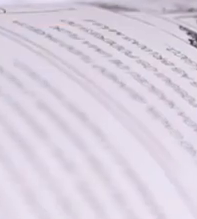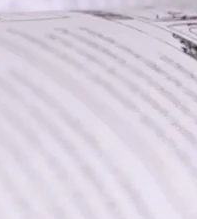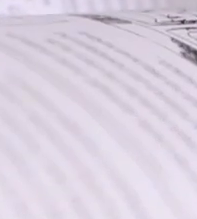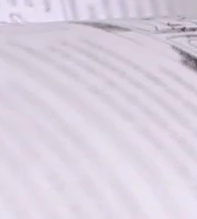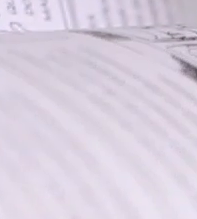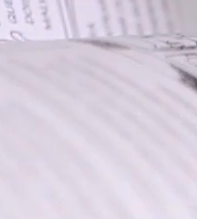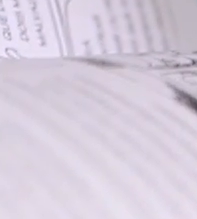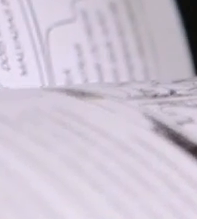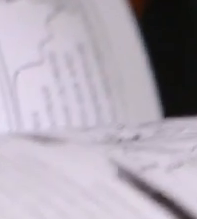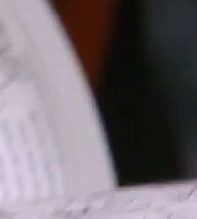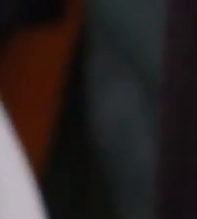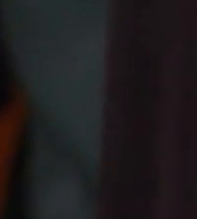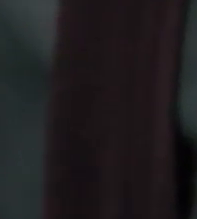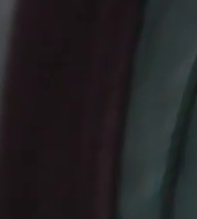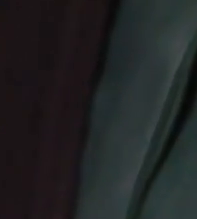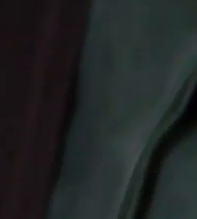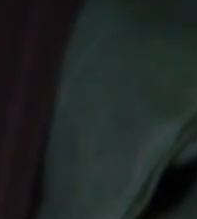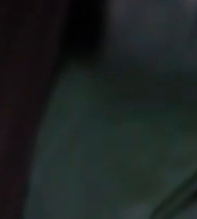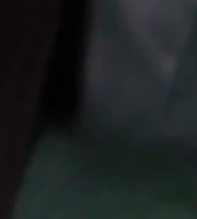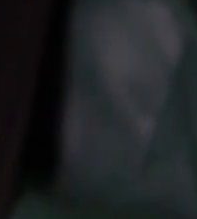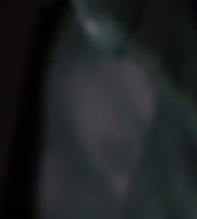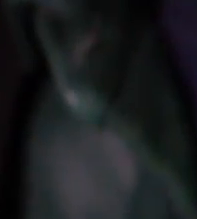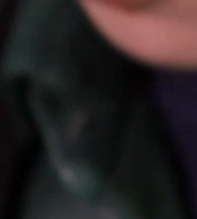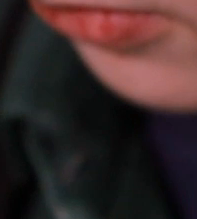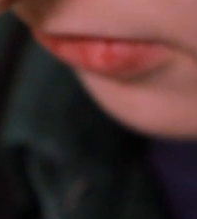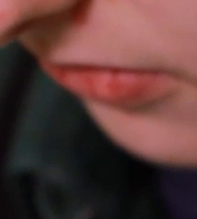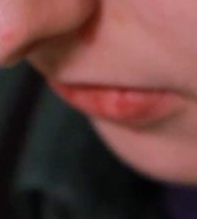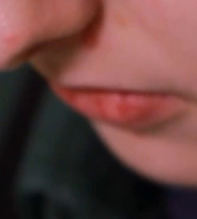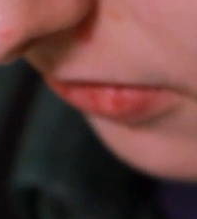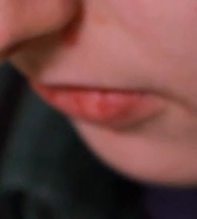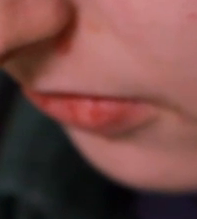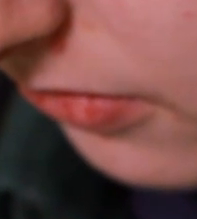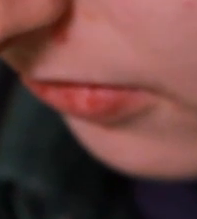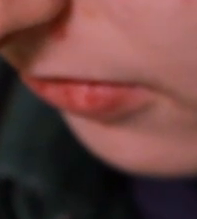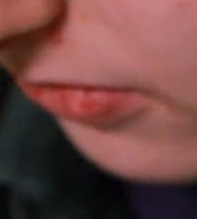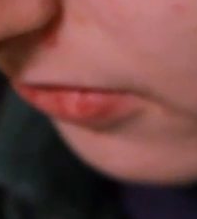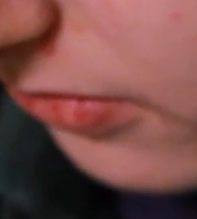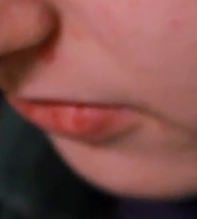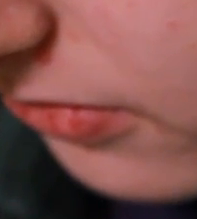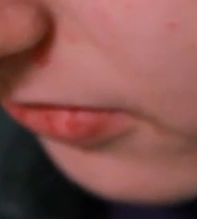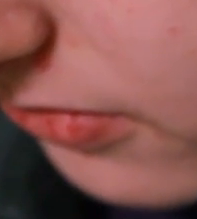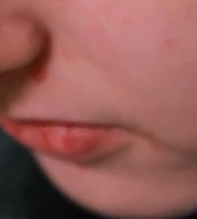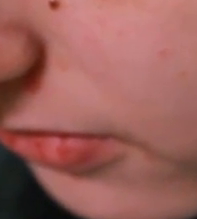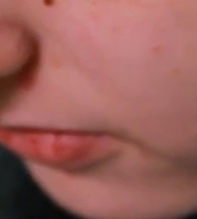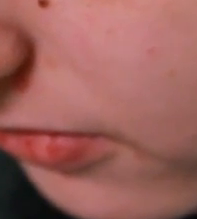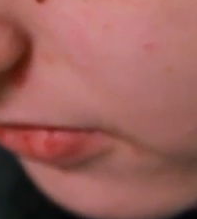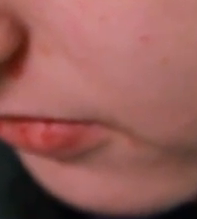trabalho. Na loja de revistas em quadrinhos, Rafaela folheia o próprio livro.